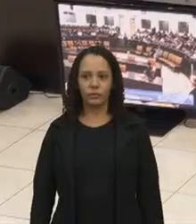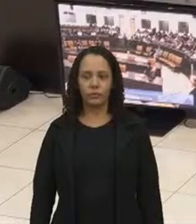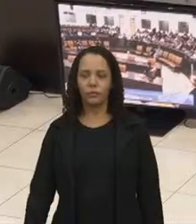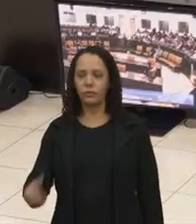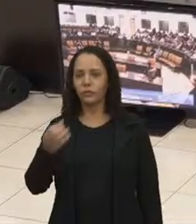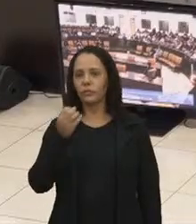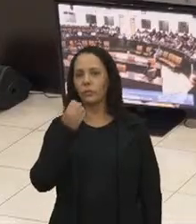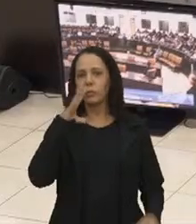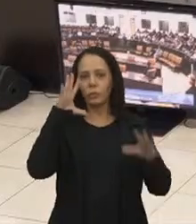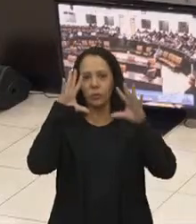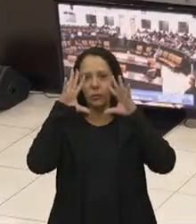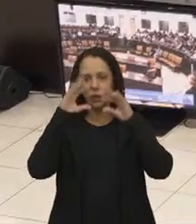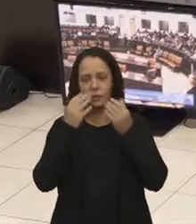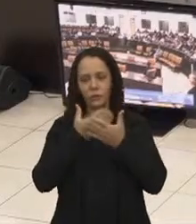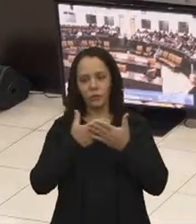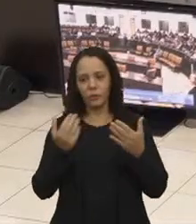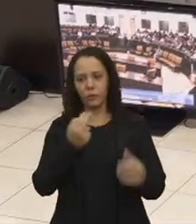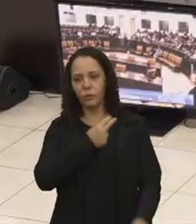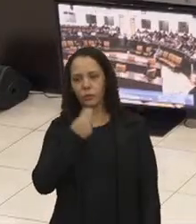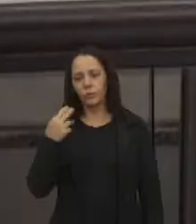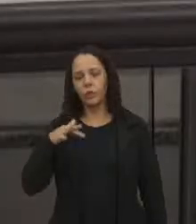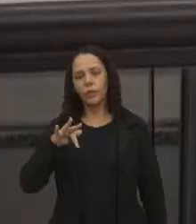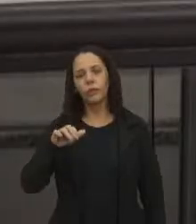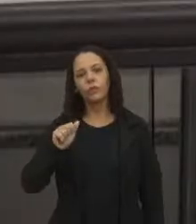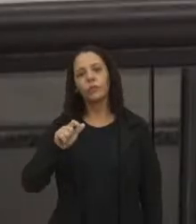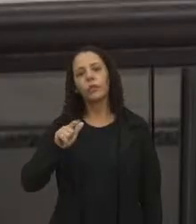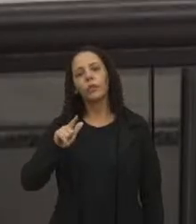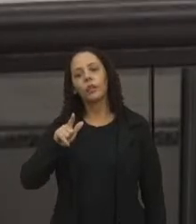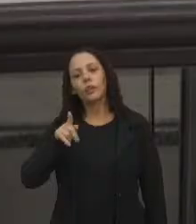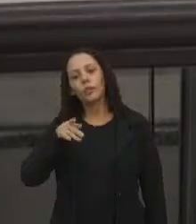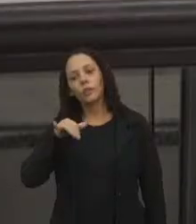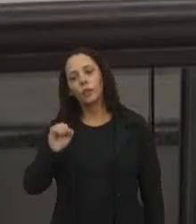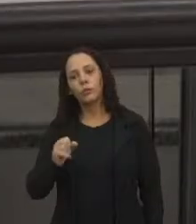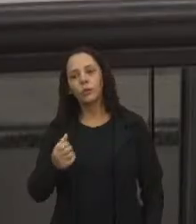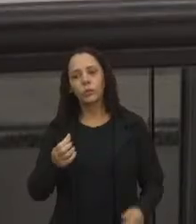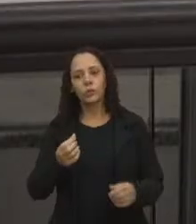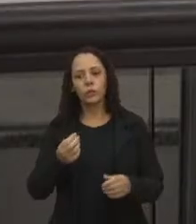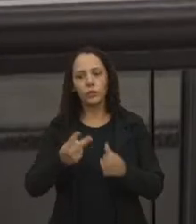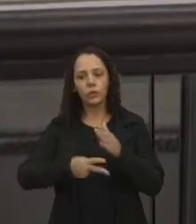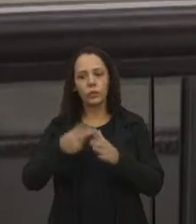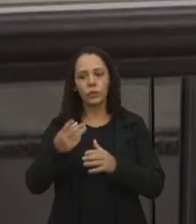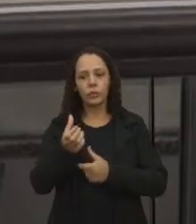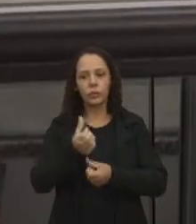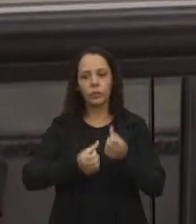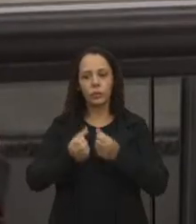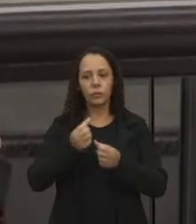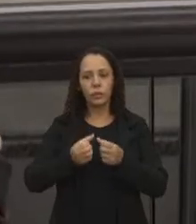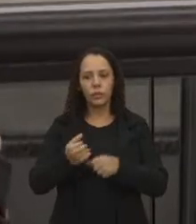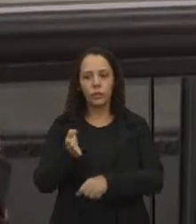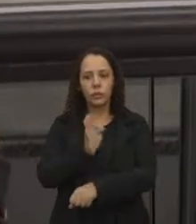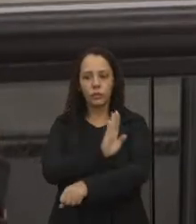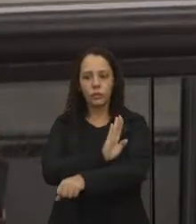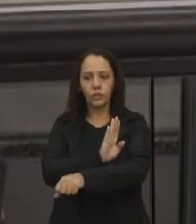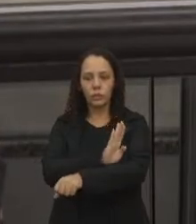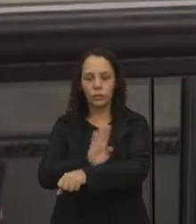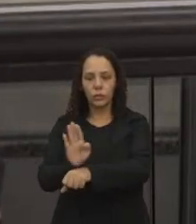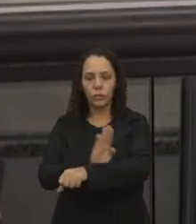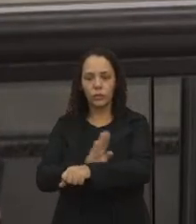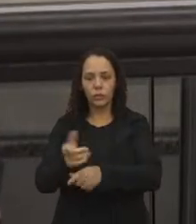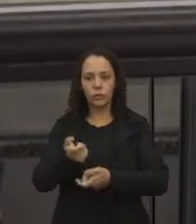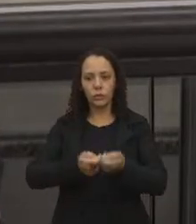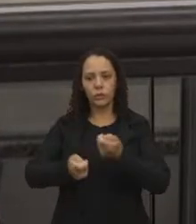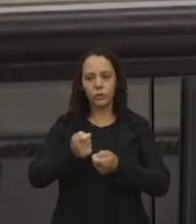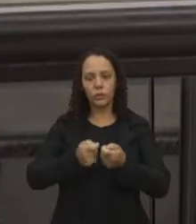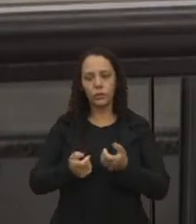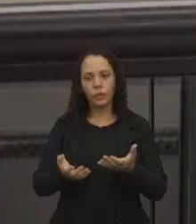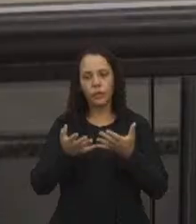Boa noite a todos. Eu sou Fábio Avelino, estou no segundo semestre do bacharelado em administração. E eu gostaria de saber e também